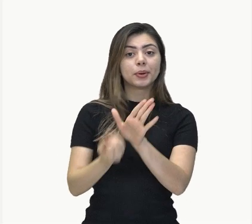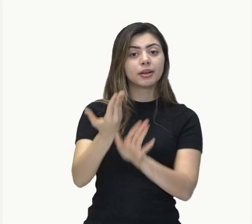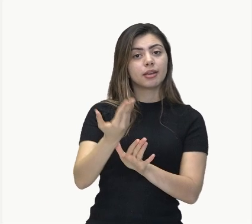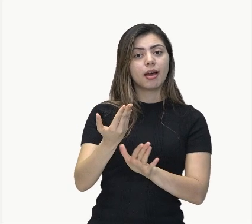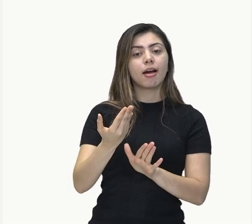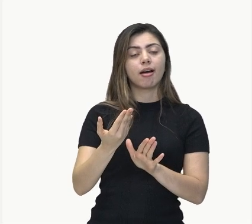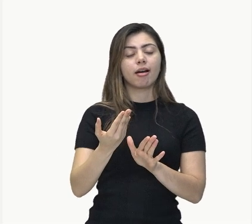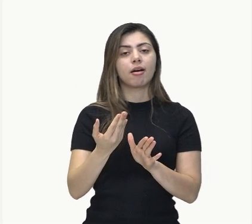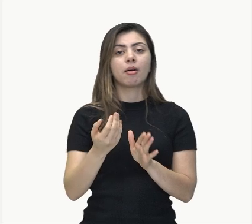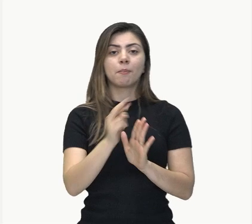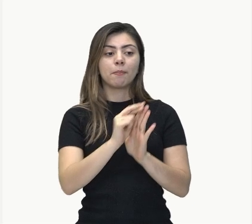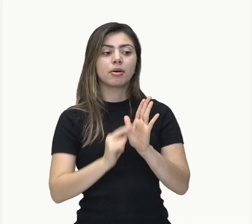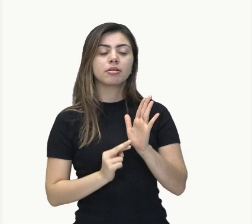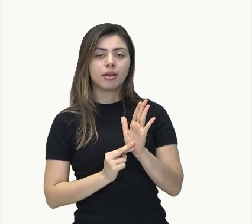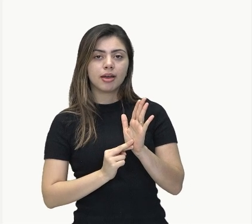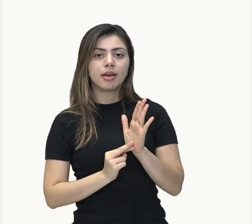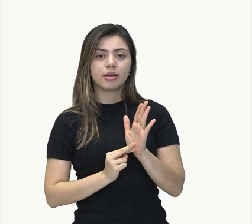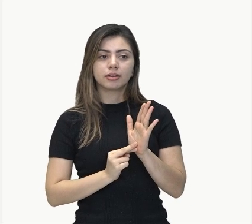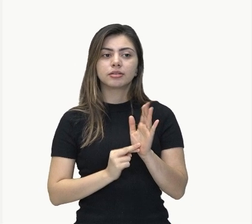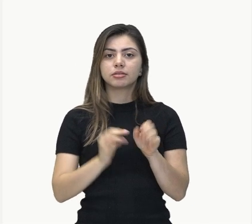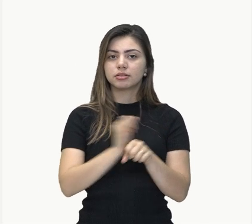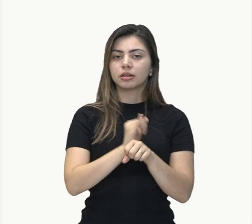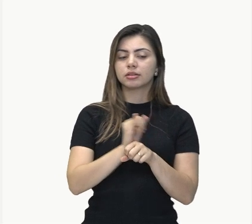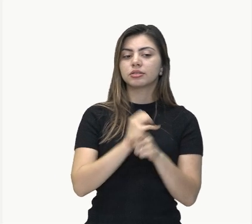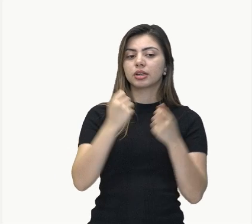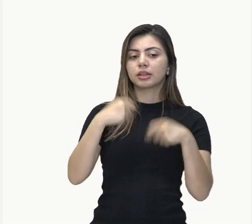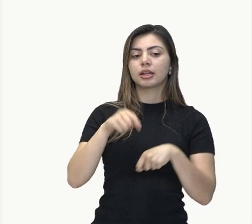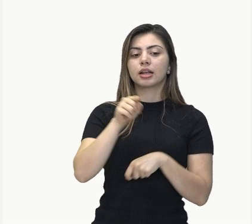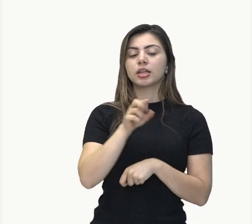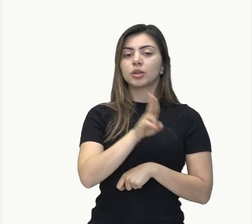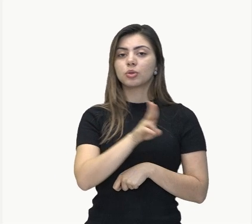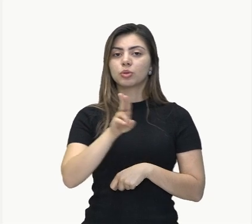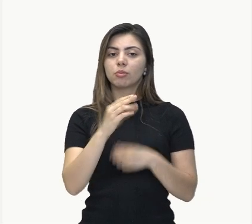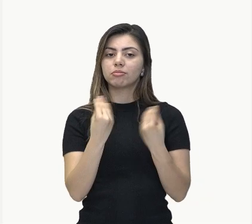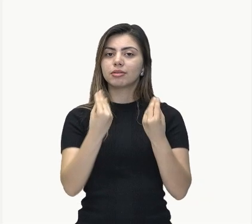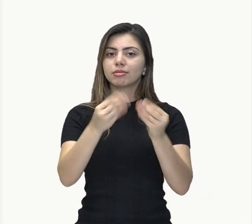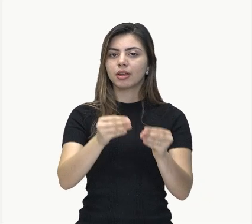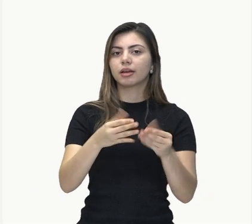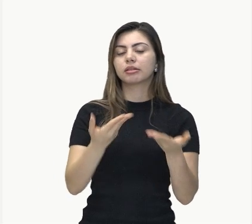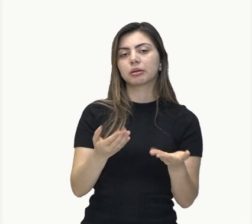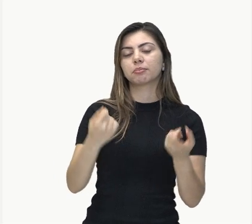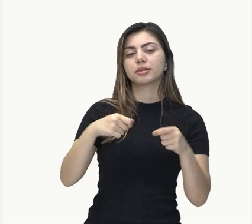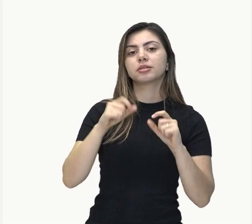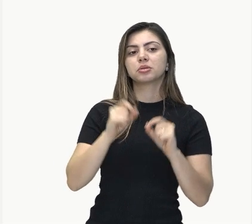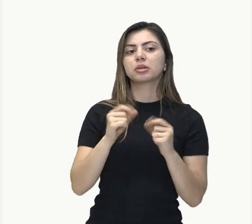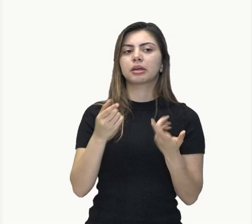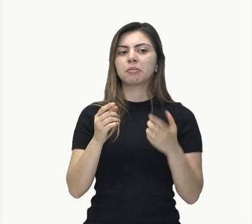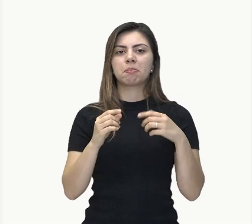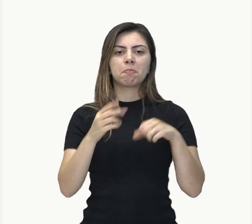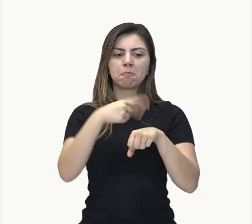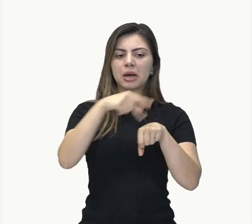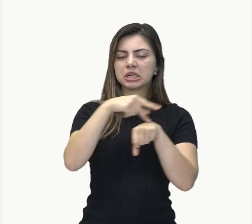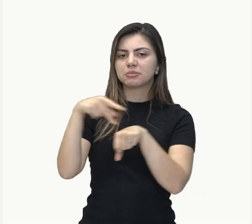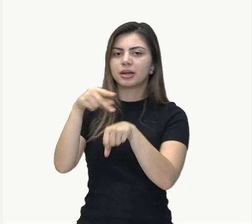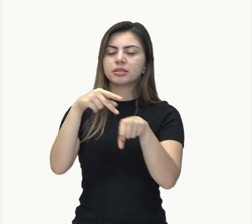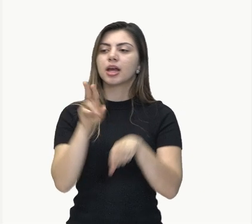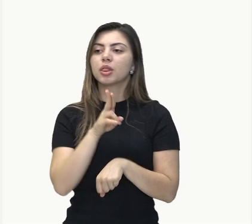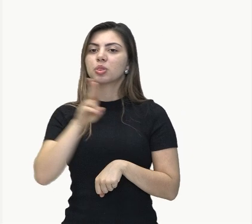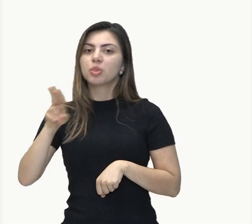para nomear tem esses objetivos. Identificar essa substância, seja ela em qualquer país, e